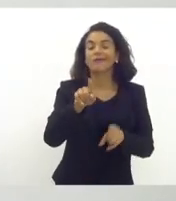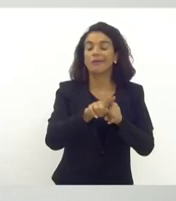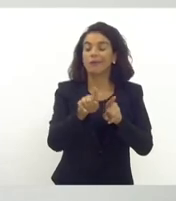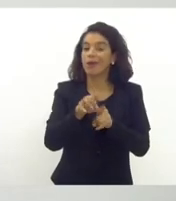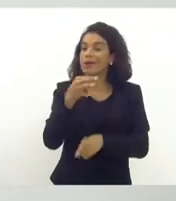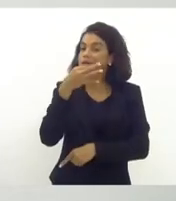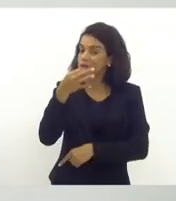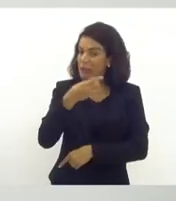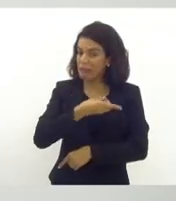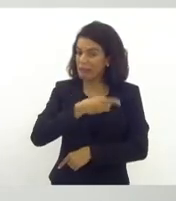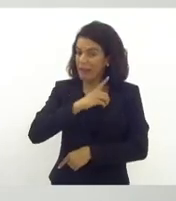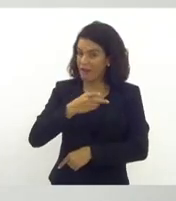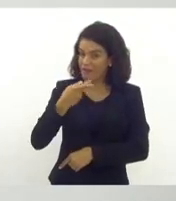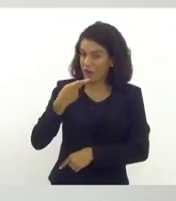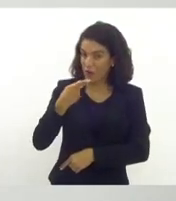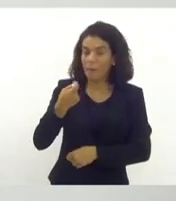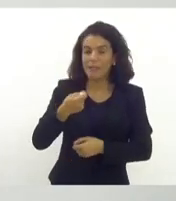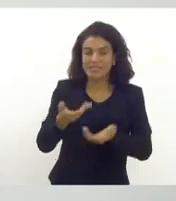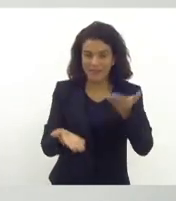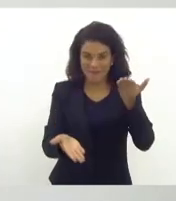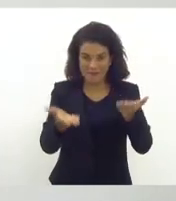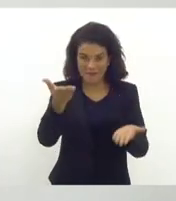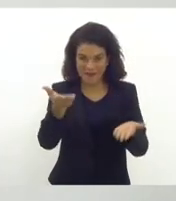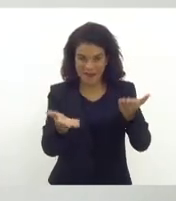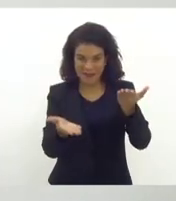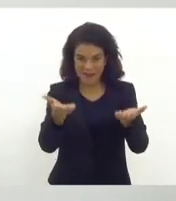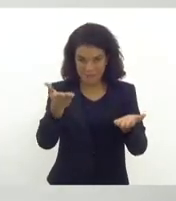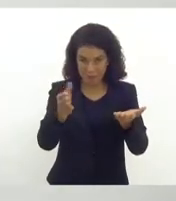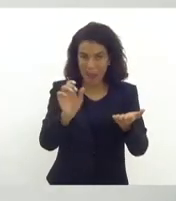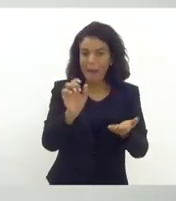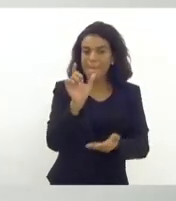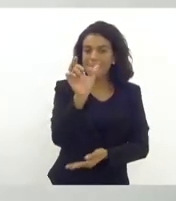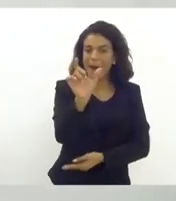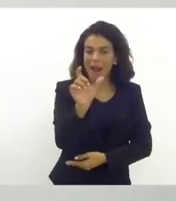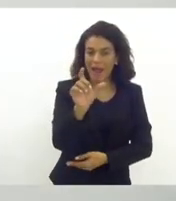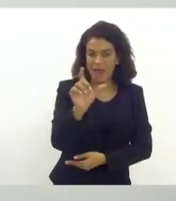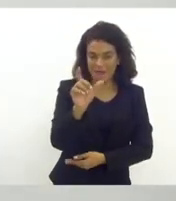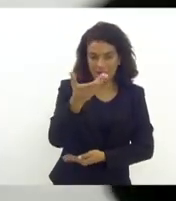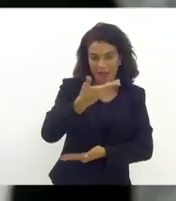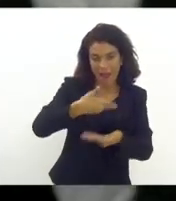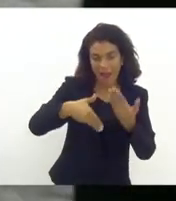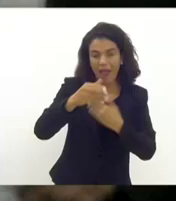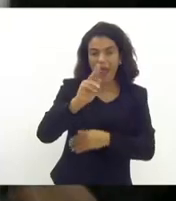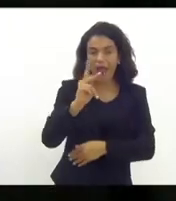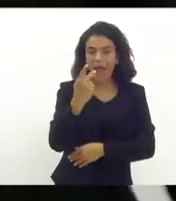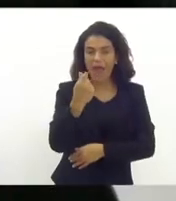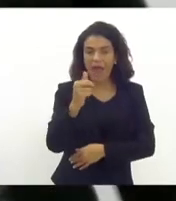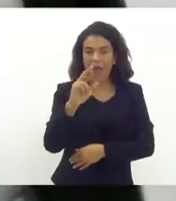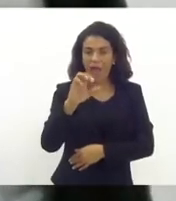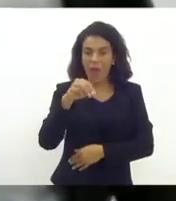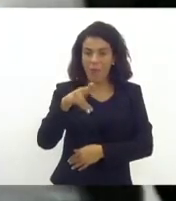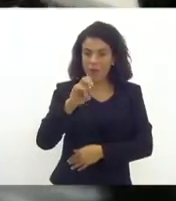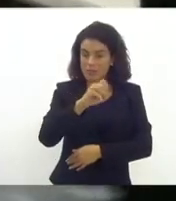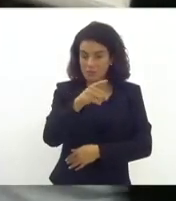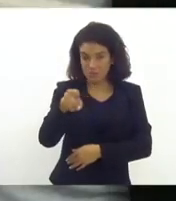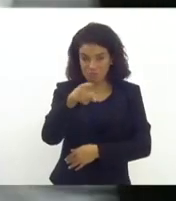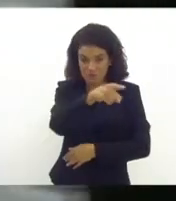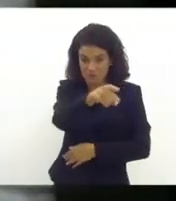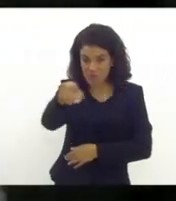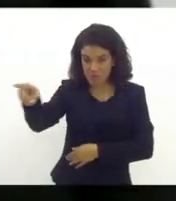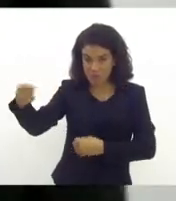sugestão o delegado falou que tem que havia uma harmonização não é isso a palavra harmonização eu acho que vocês têm que se harmonizar entre vocês